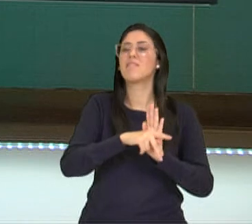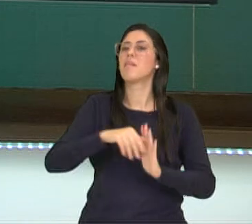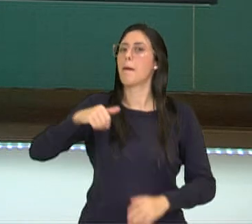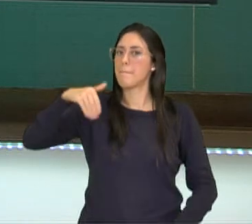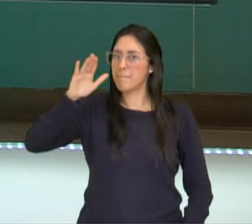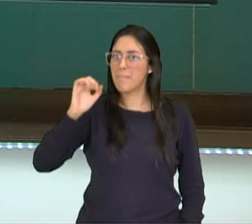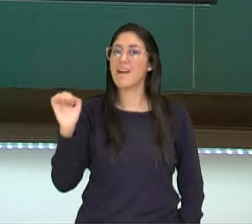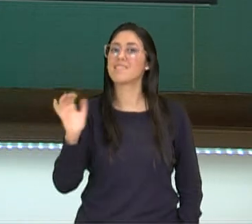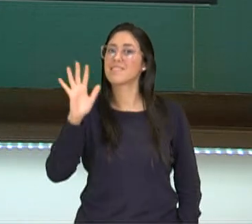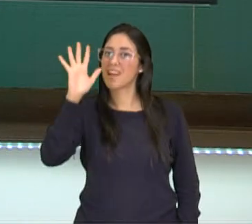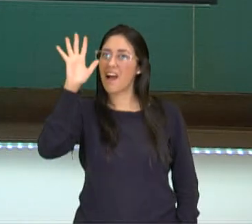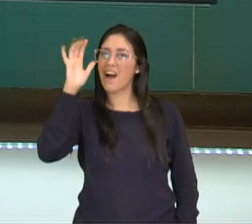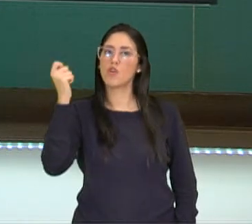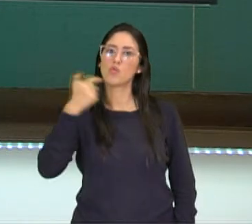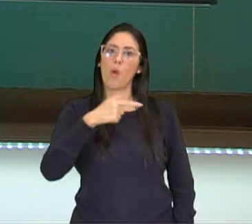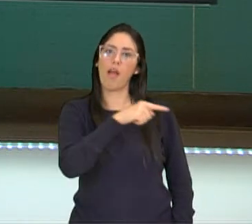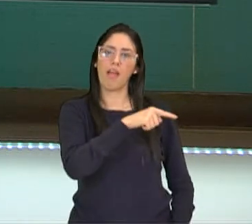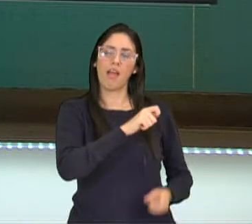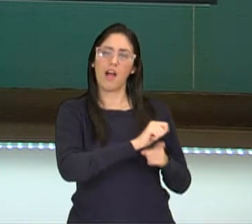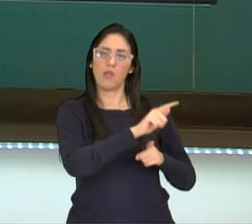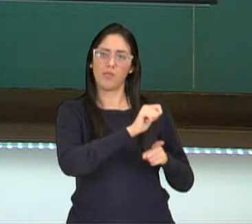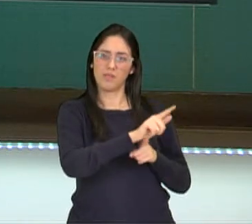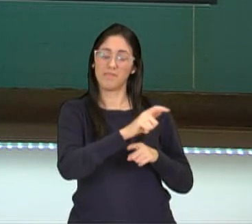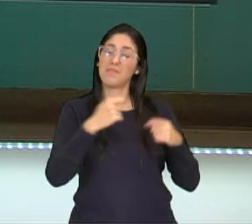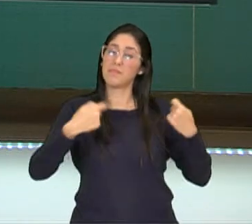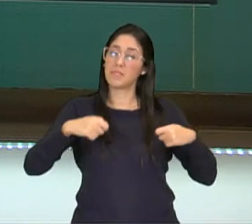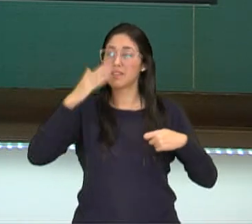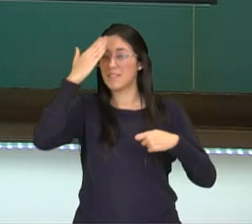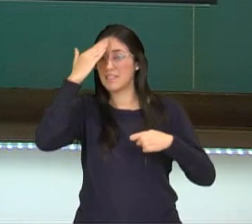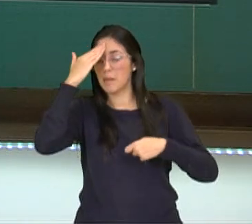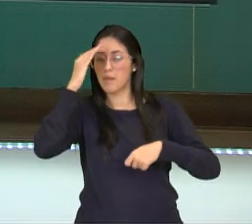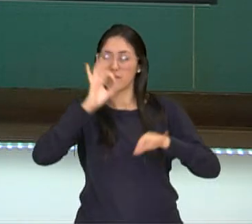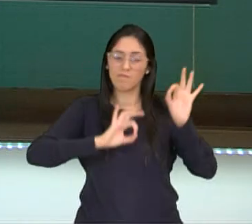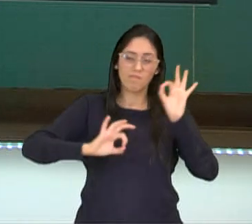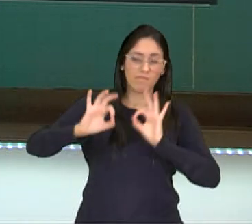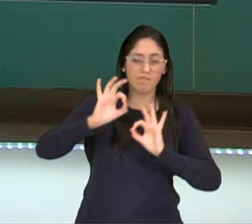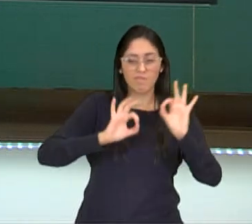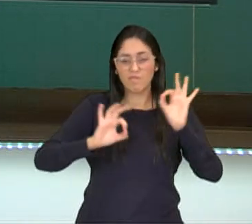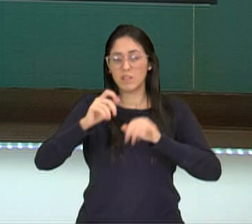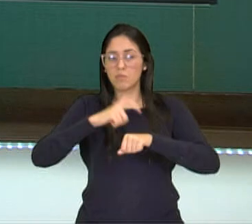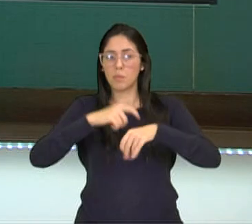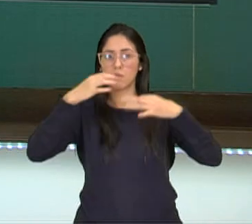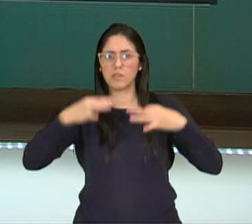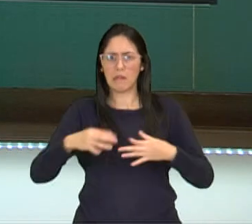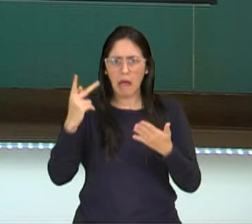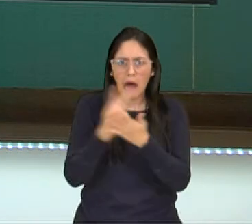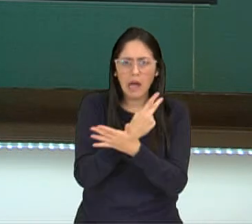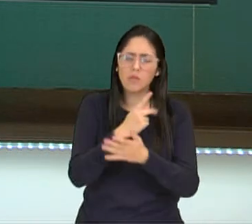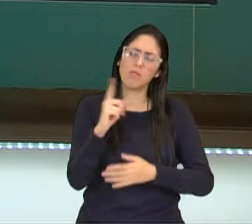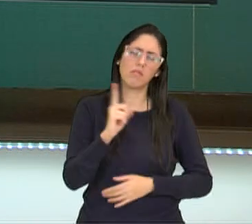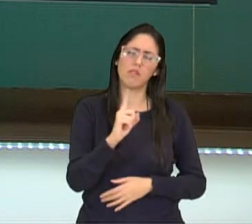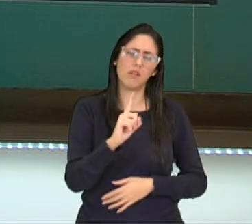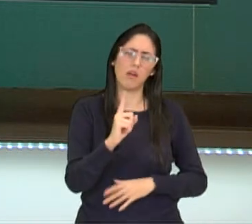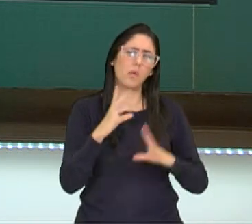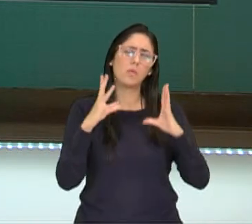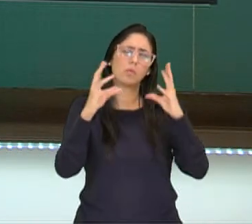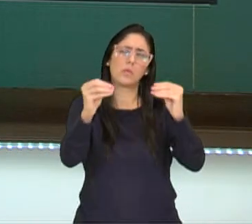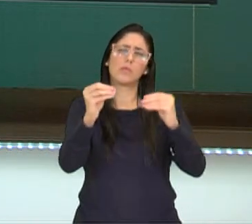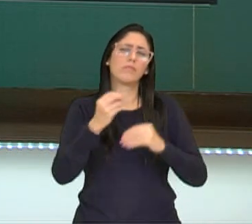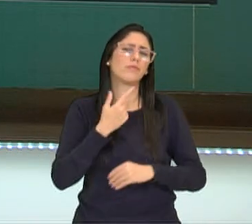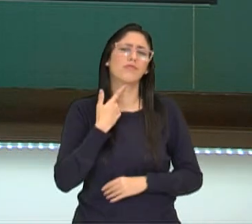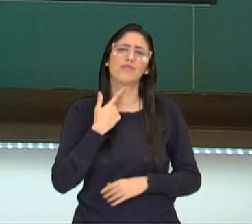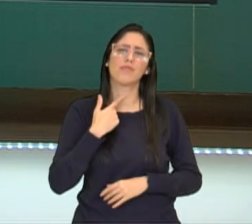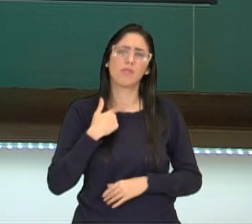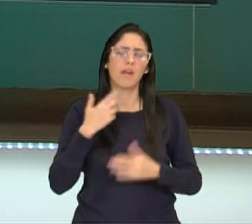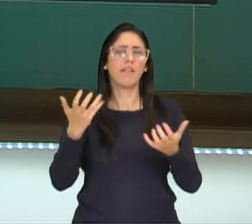caro do que um aluguel. Então temos que saber o momento, mas é errado? Não, um desejo que todo mundo tem, o mundo